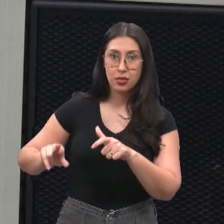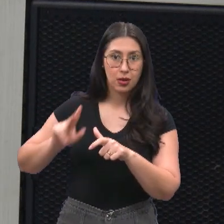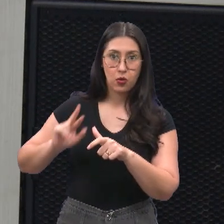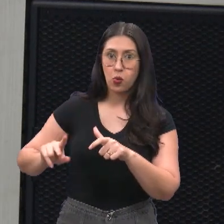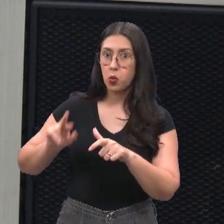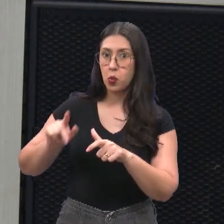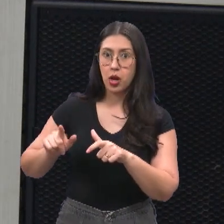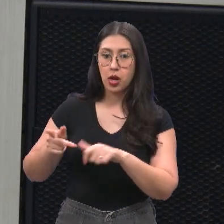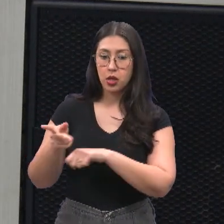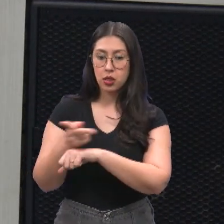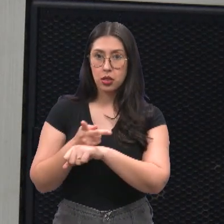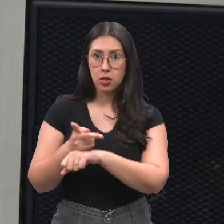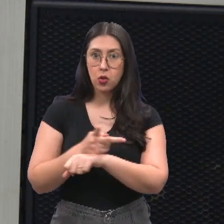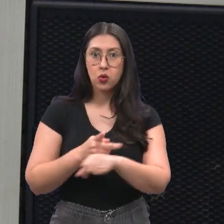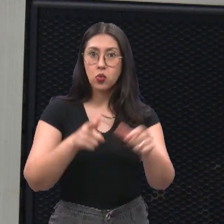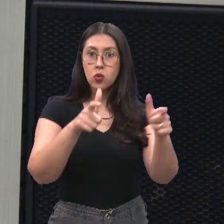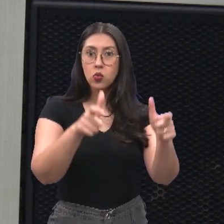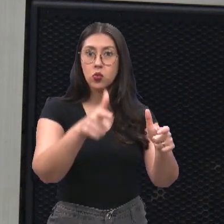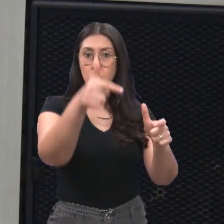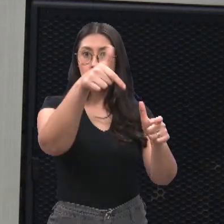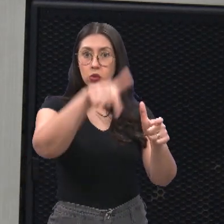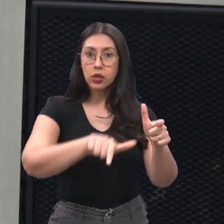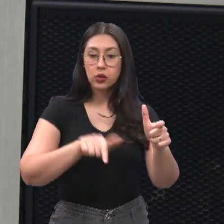outro lugar, a casa será